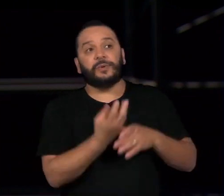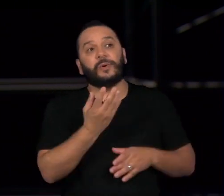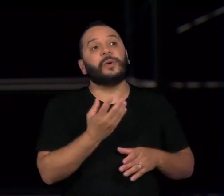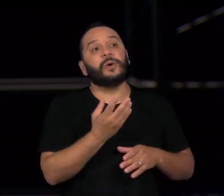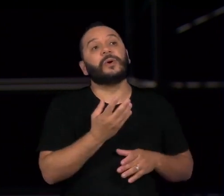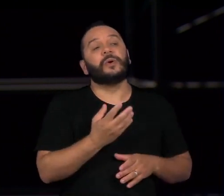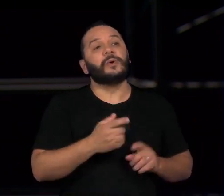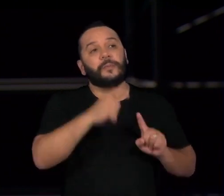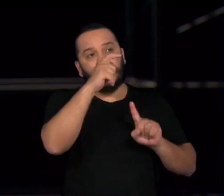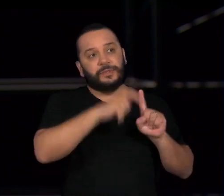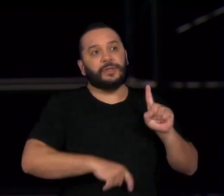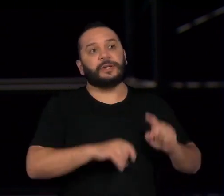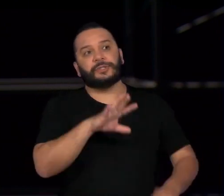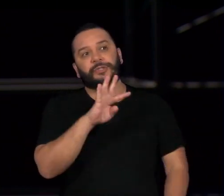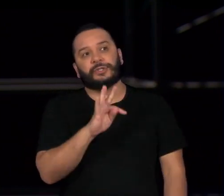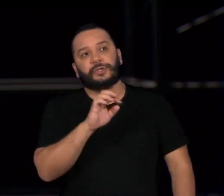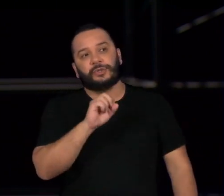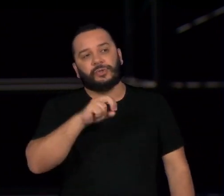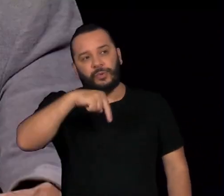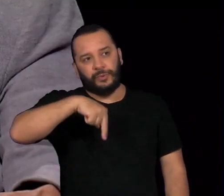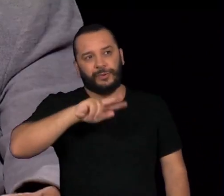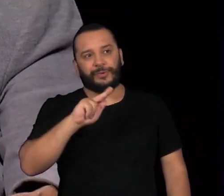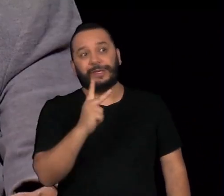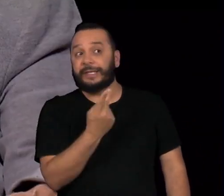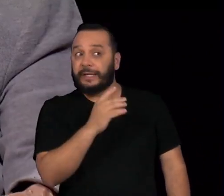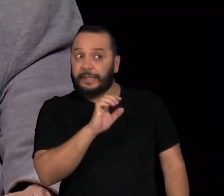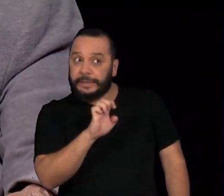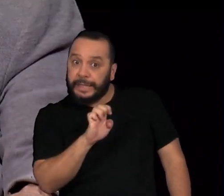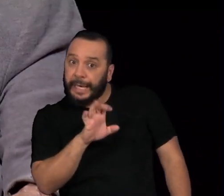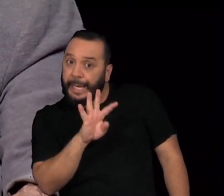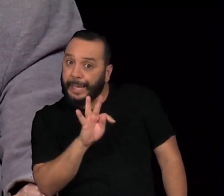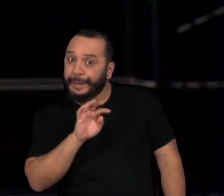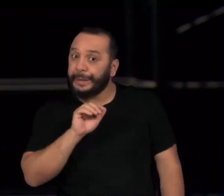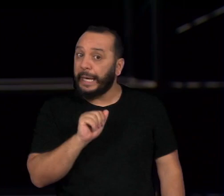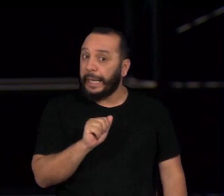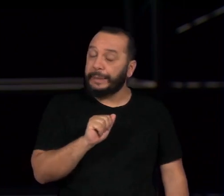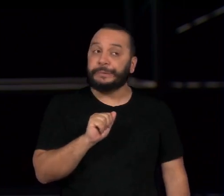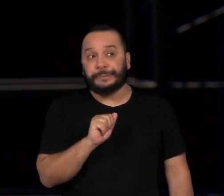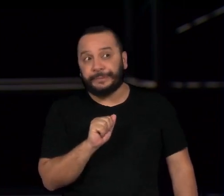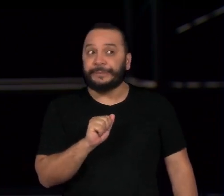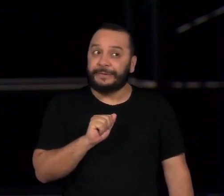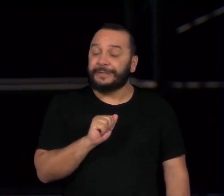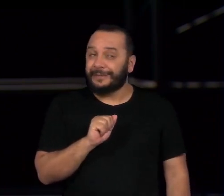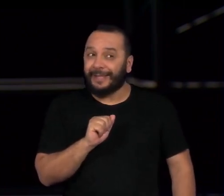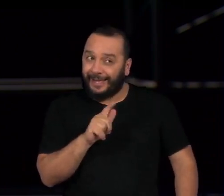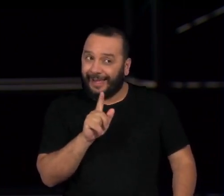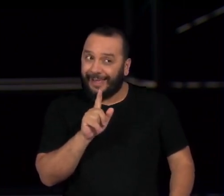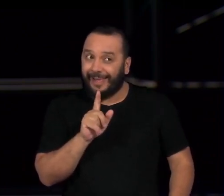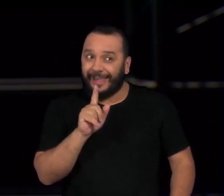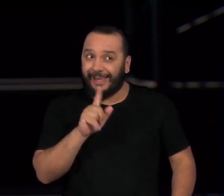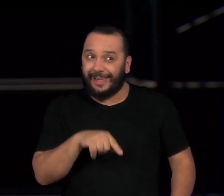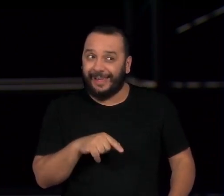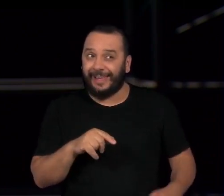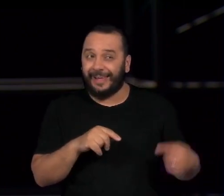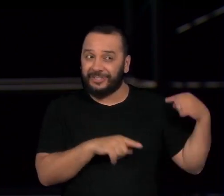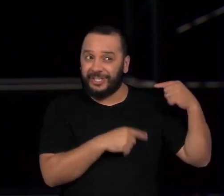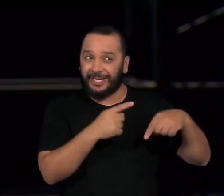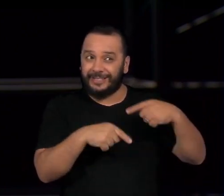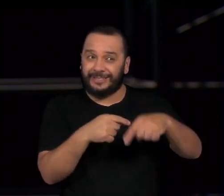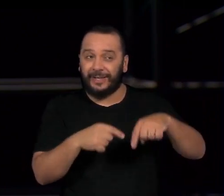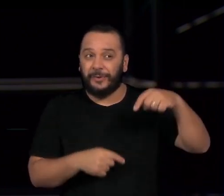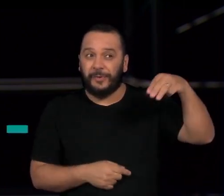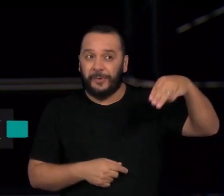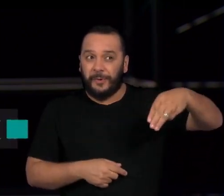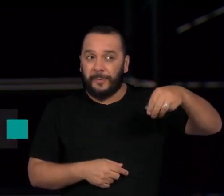tonheta que talvez seja um alterg seu não sei você vai me dizer ele tem raízes nos Mateus nas festas